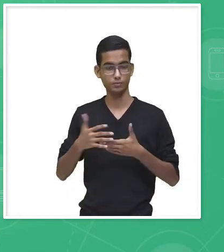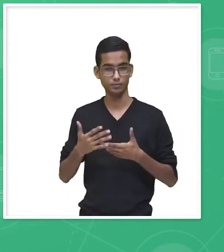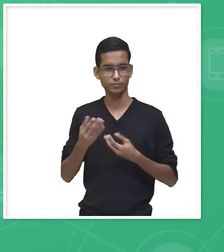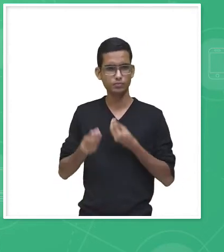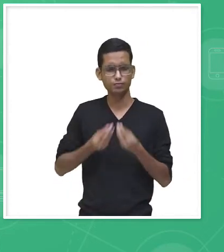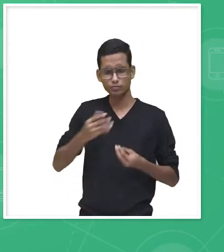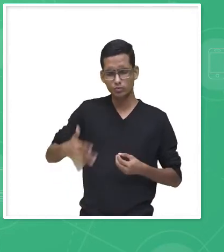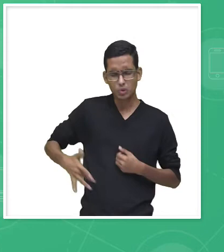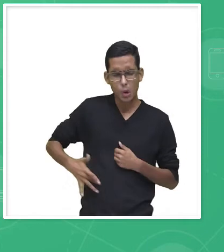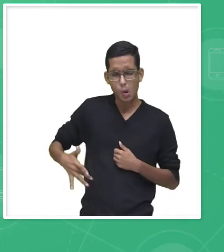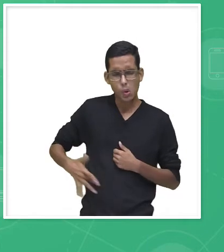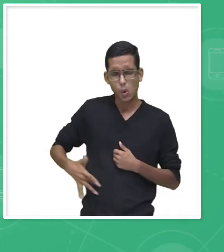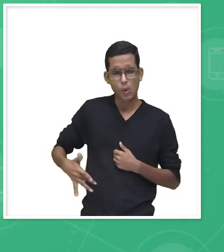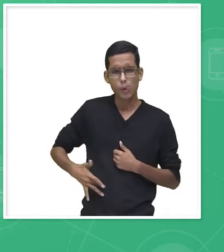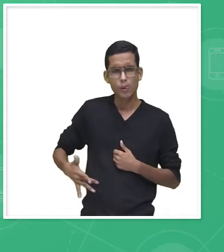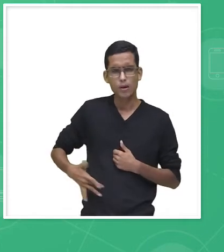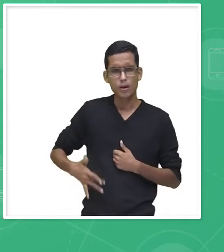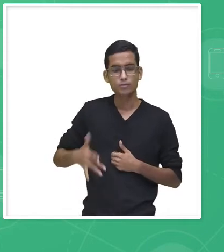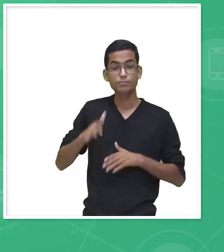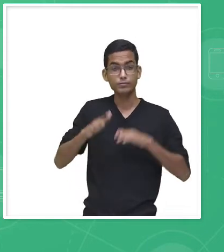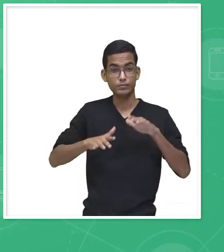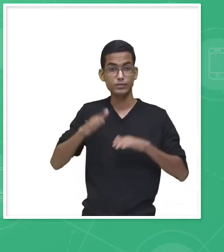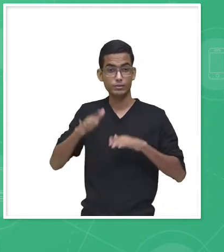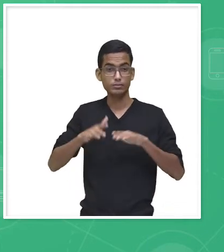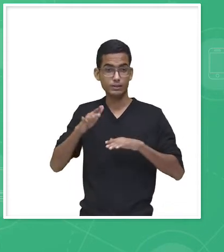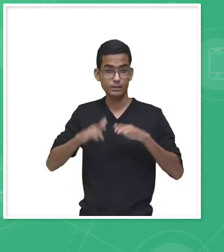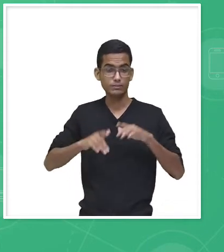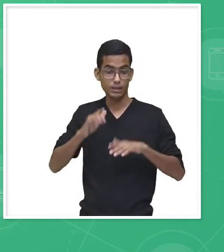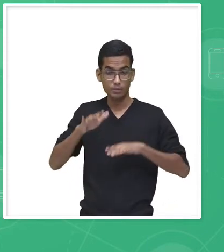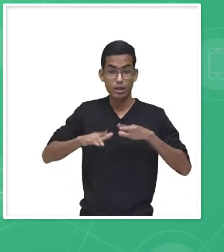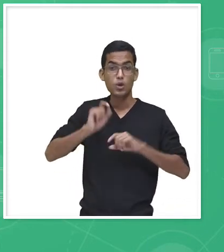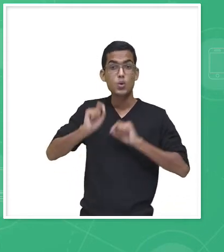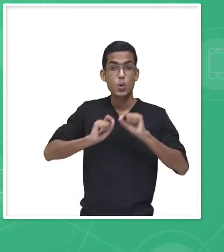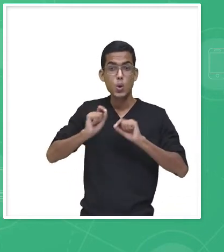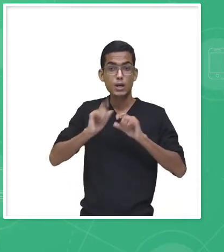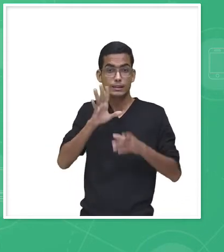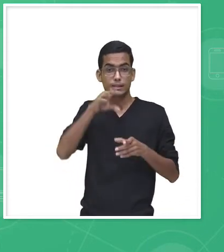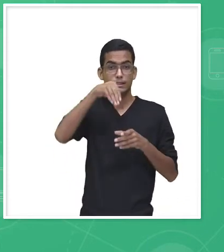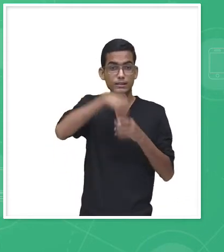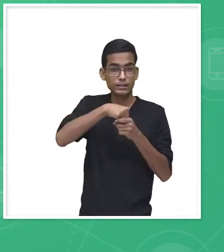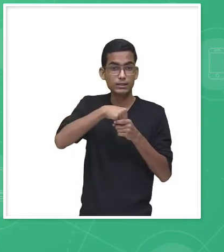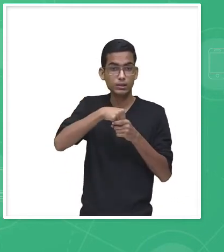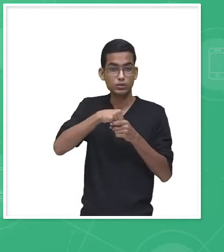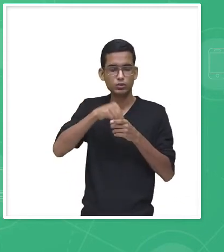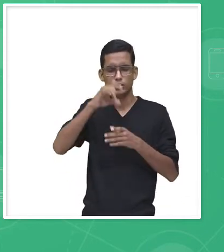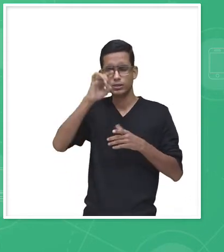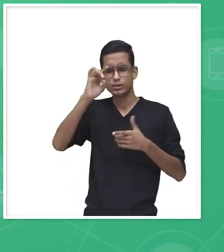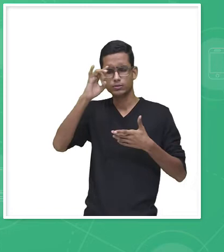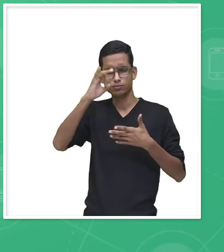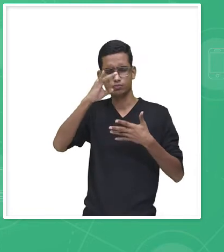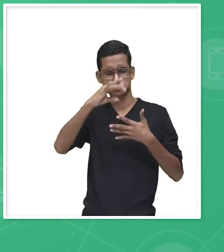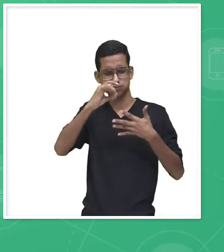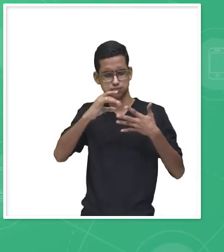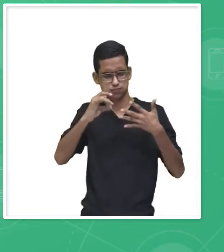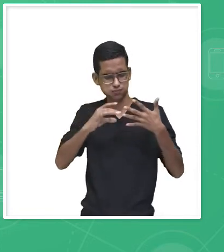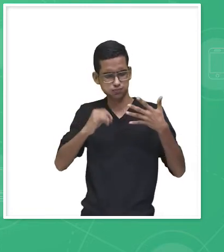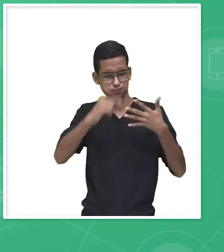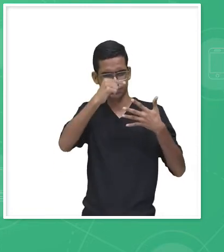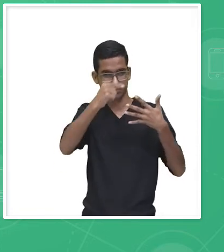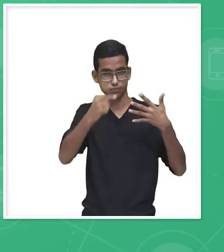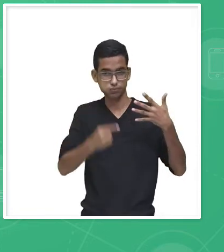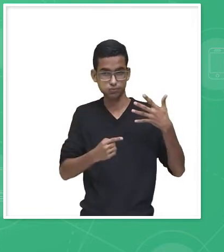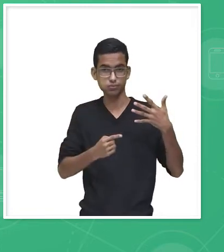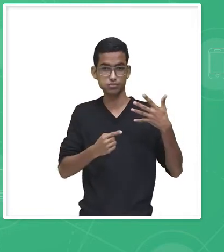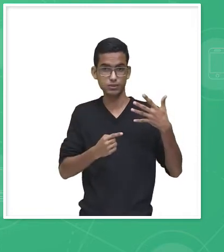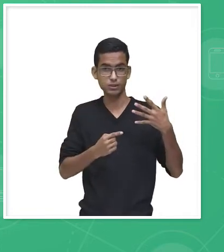dessas estruturas internas que a gente observa Aí tá certo então tem um cálice renal as colunas renais a pirâmide de mal